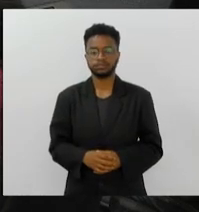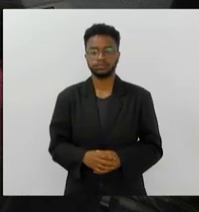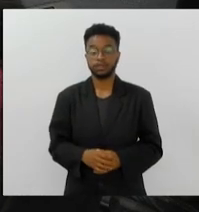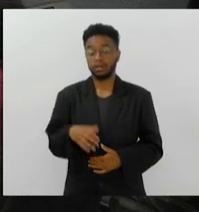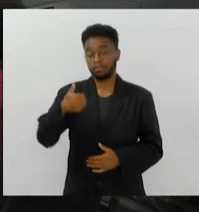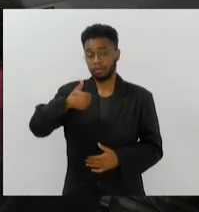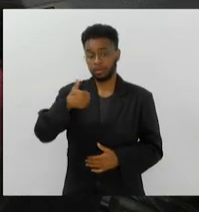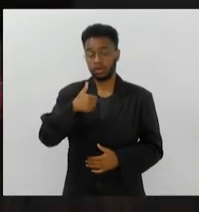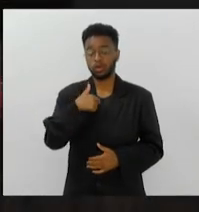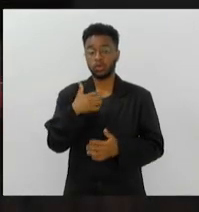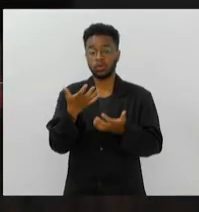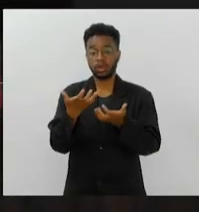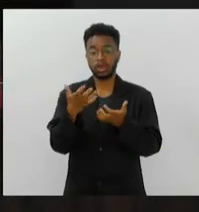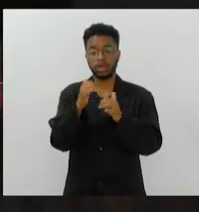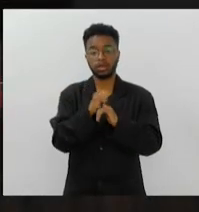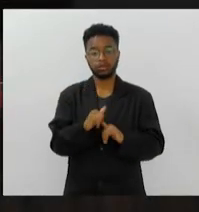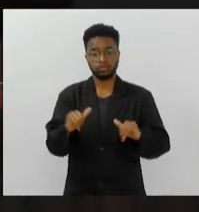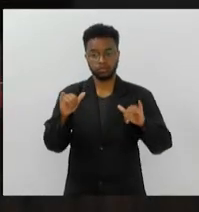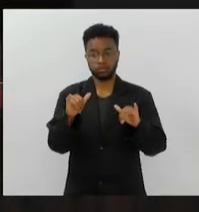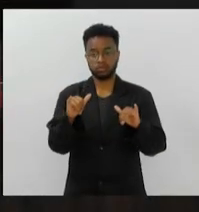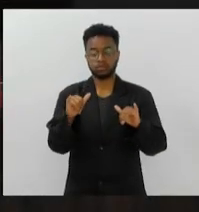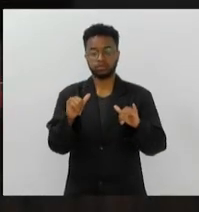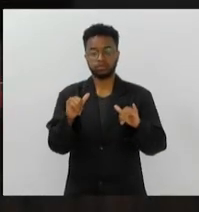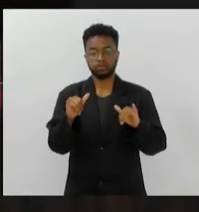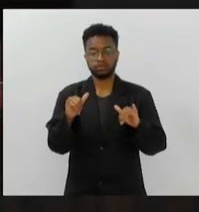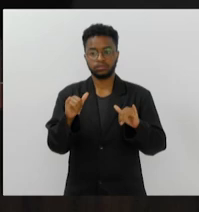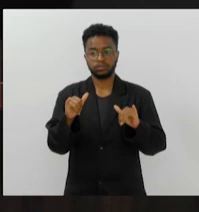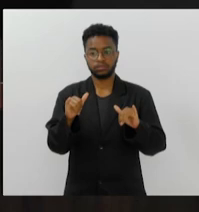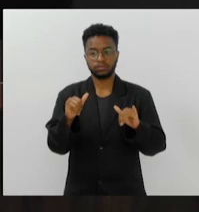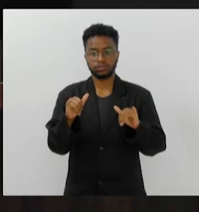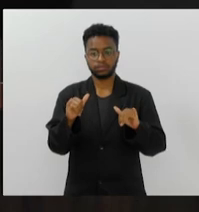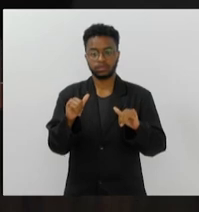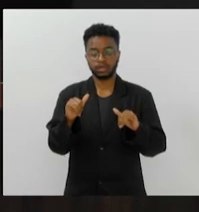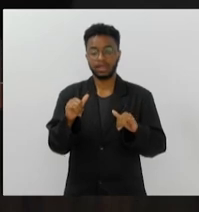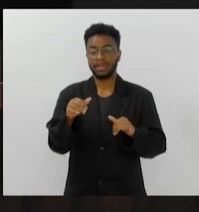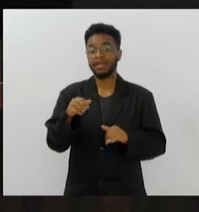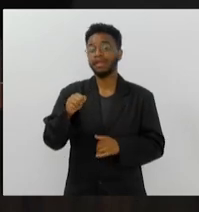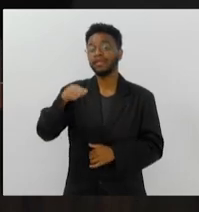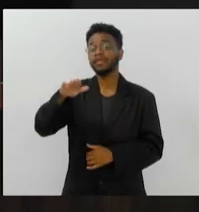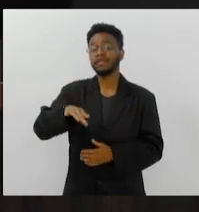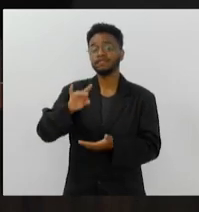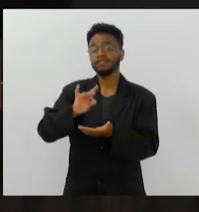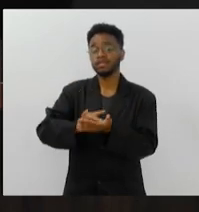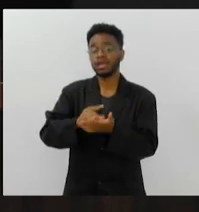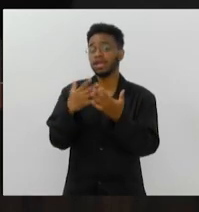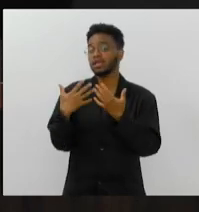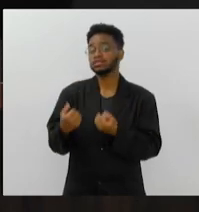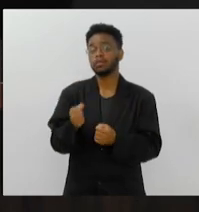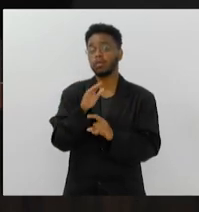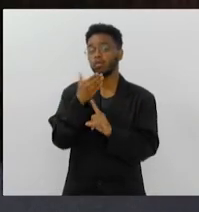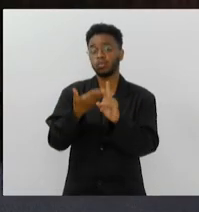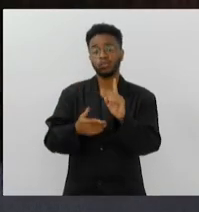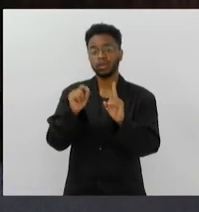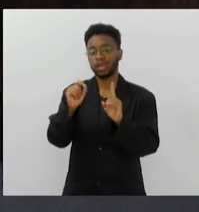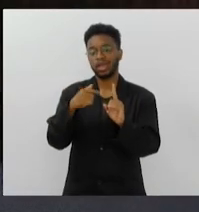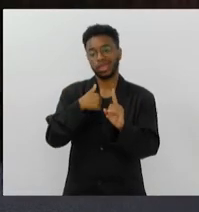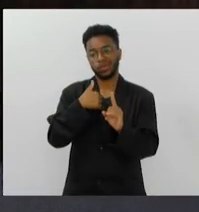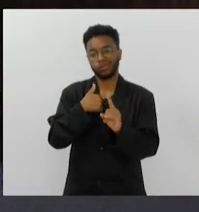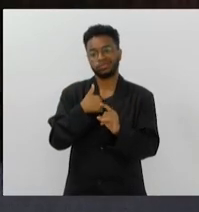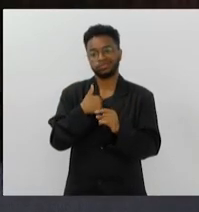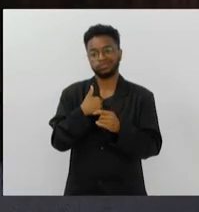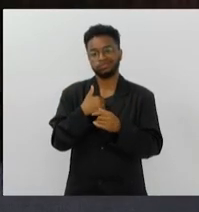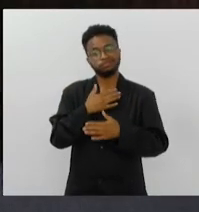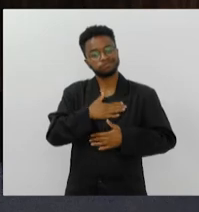nada, dizer que quem é homenageado, na verdade, a honra quem tem sou eu, seu